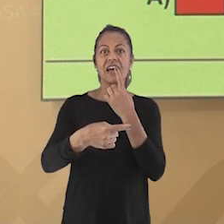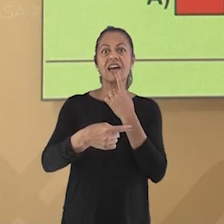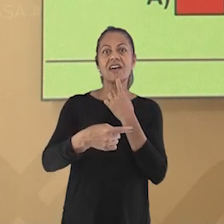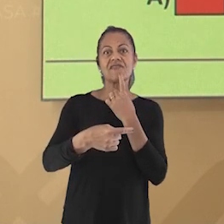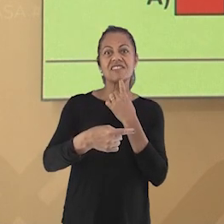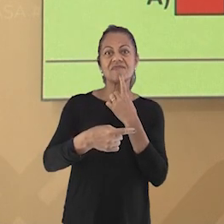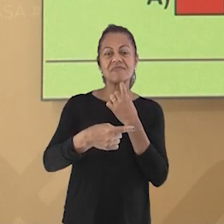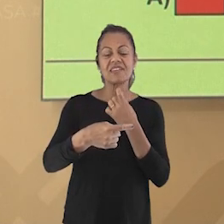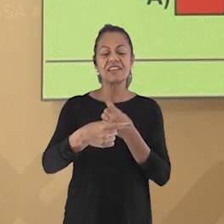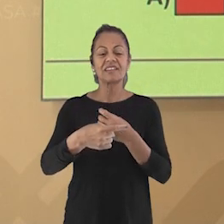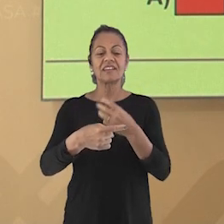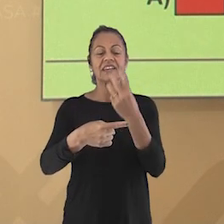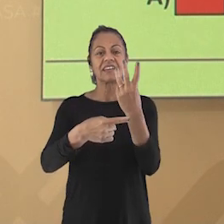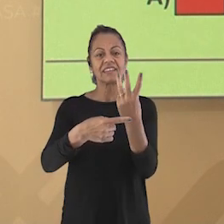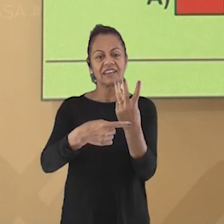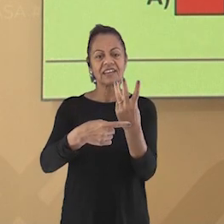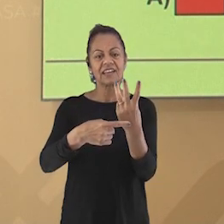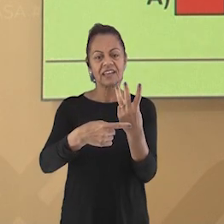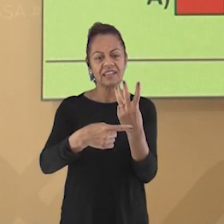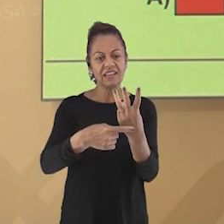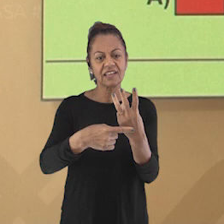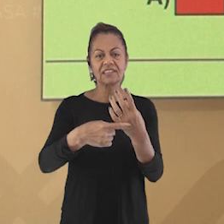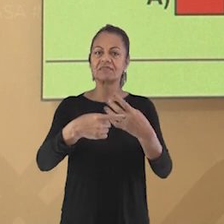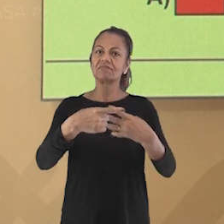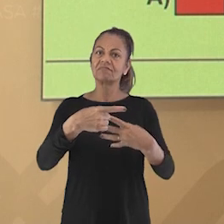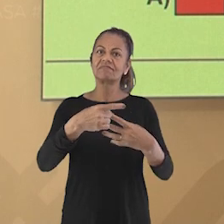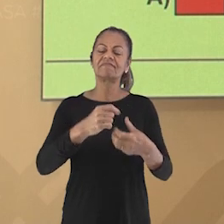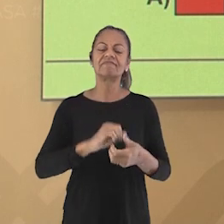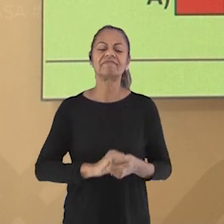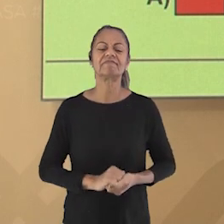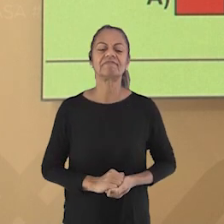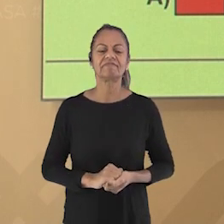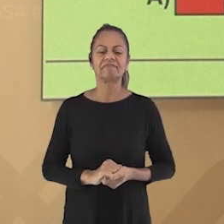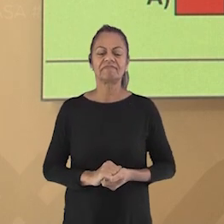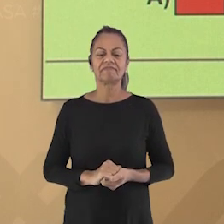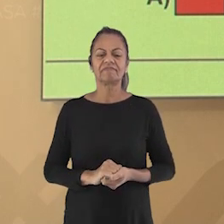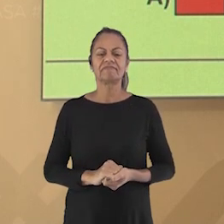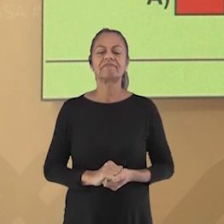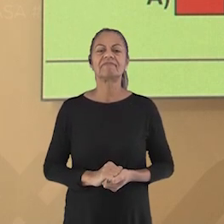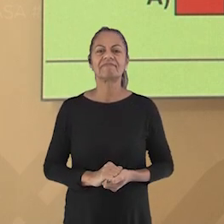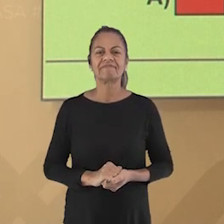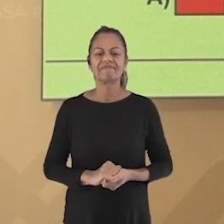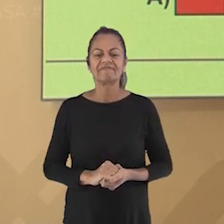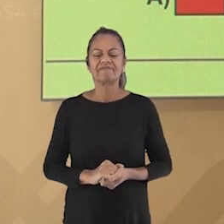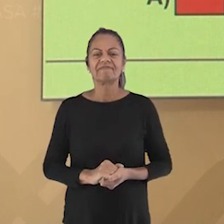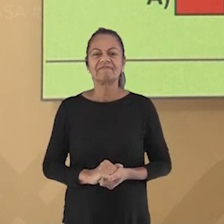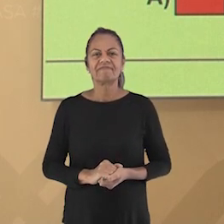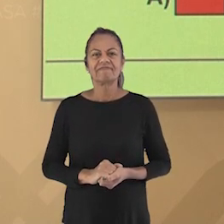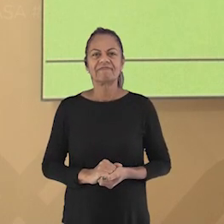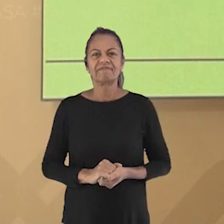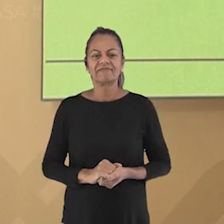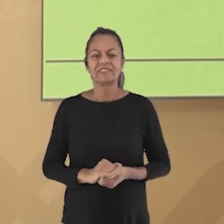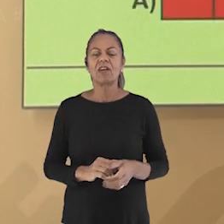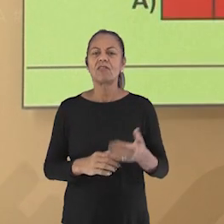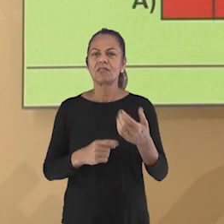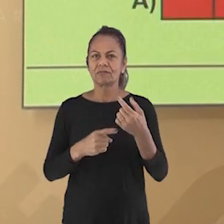3 representando a parte e 4 representando o todo, certo? Vamos prosseguir